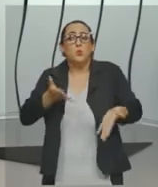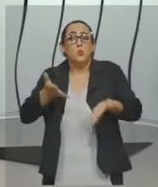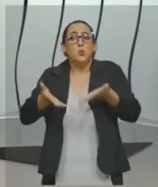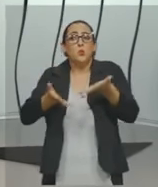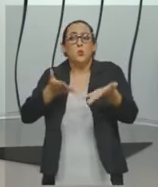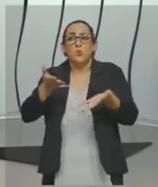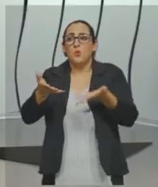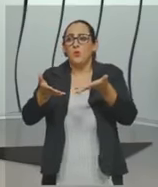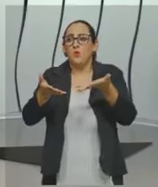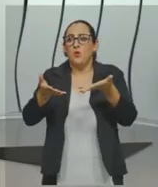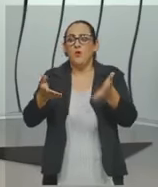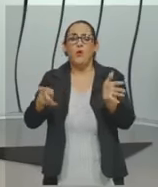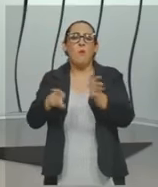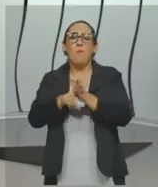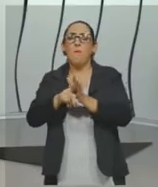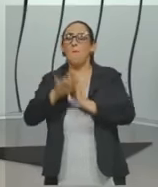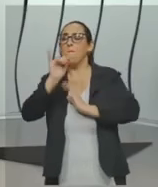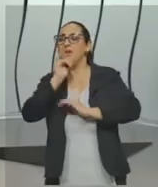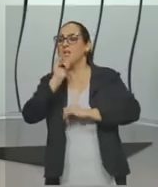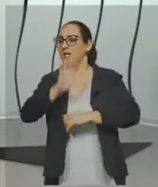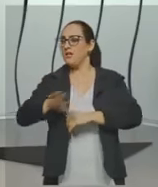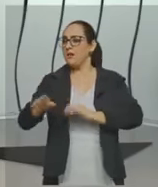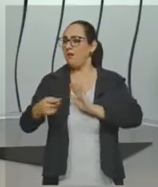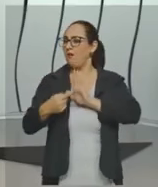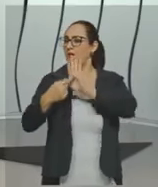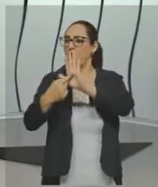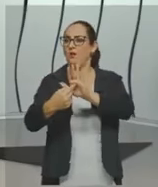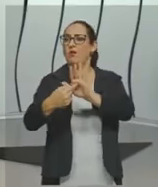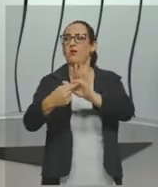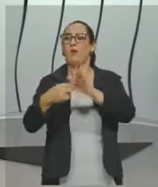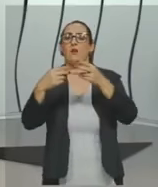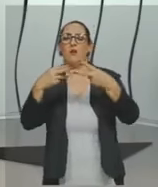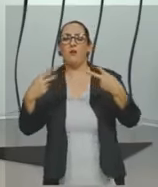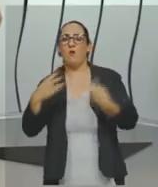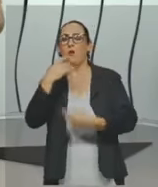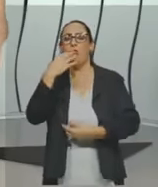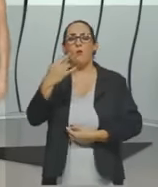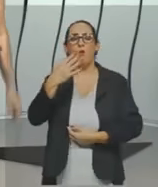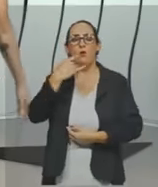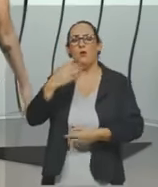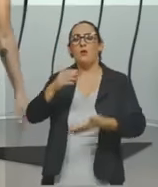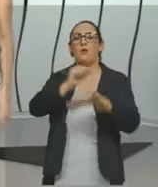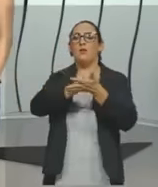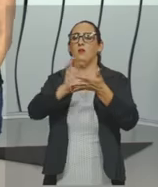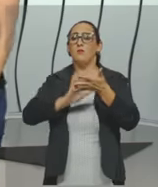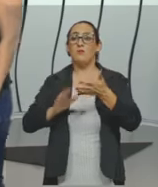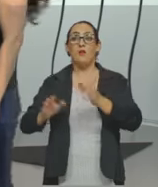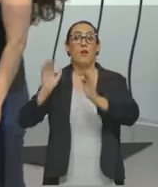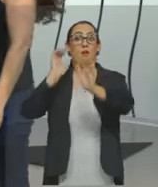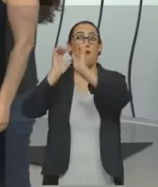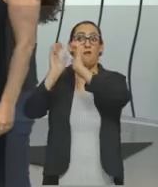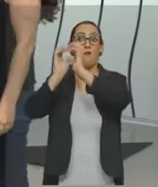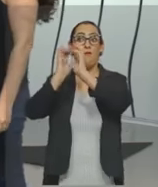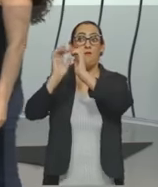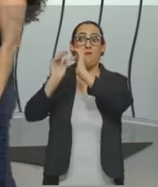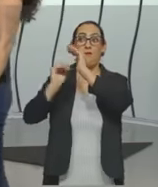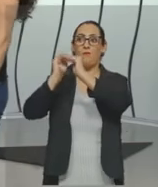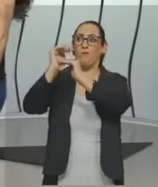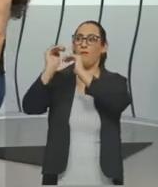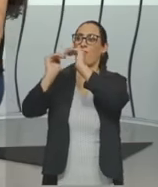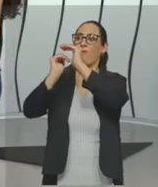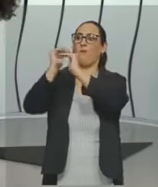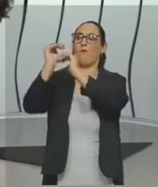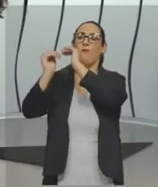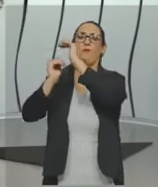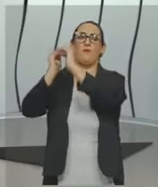criança com brinquedos coloridos, com atividades, ó, mais o cérebro vai, então, desenvolvendo, né? Isso é a